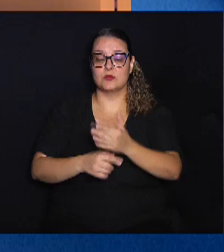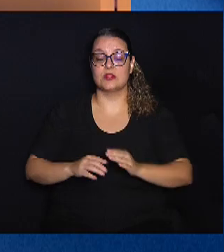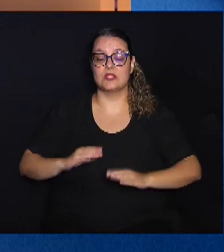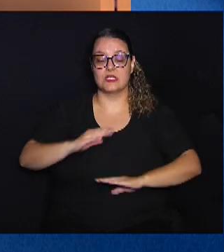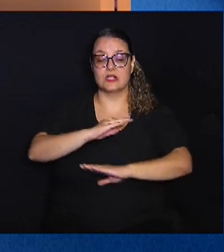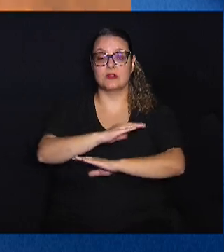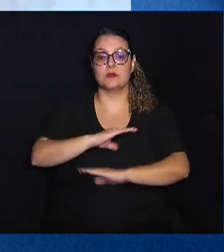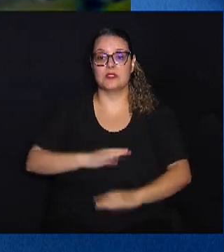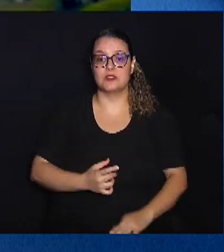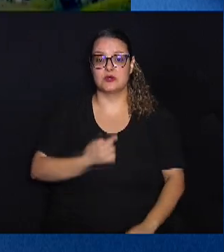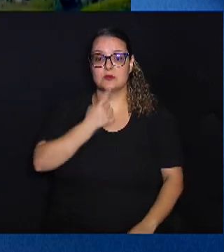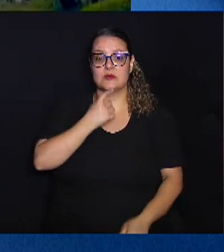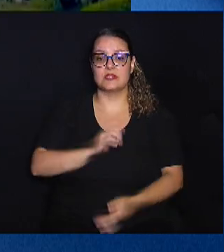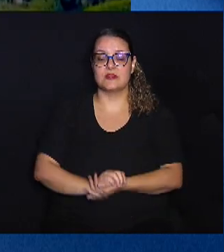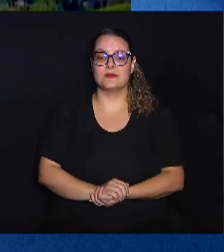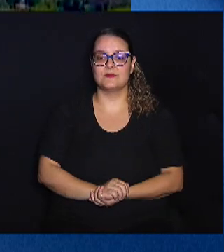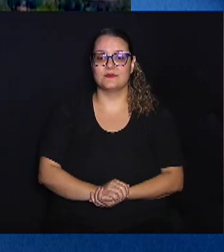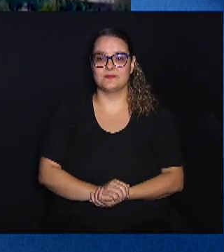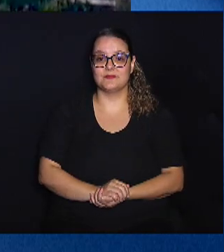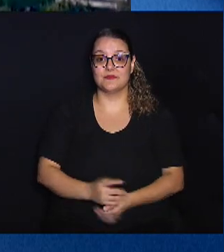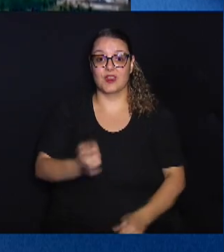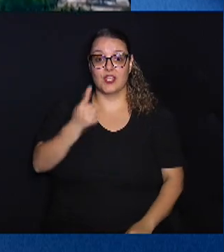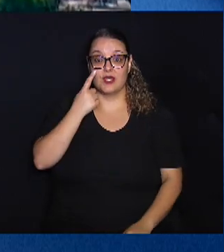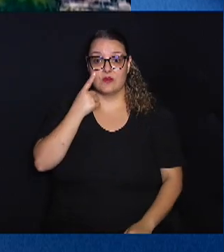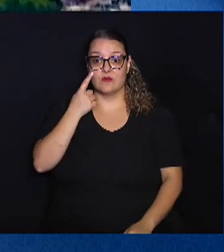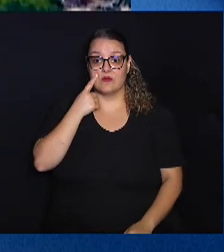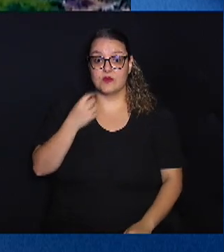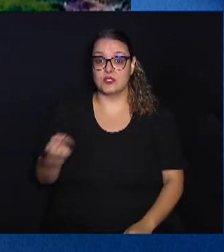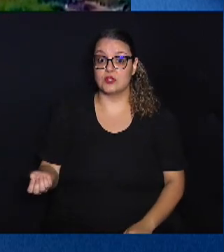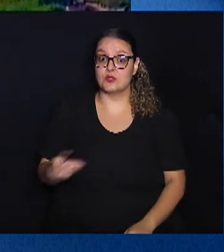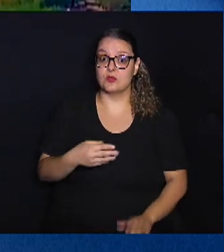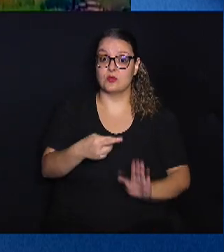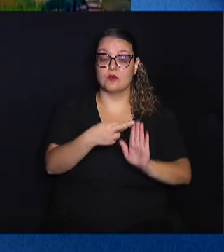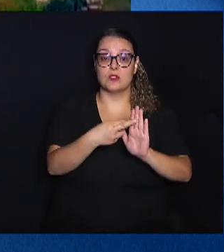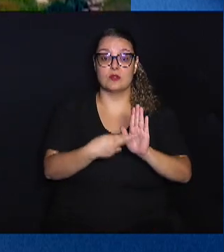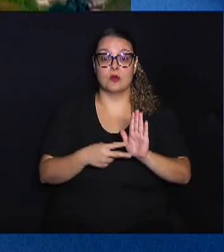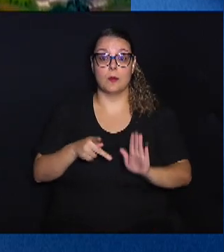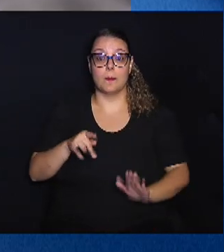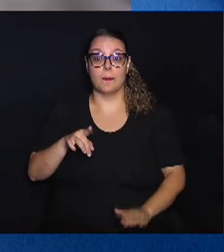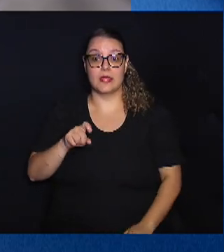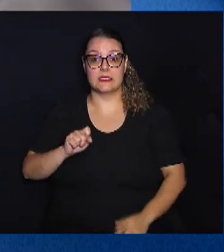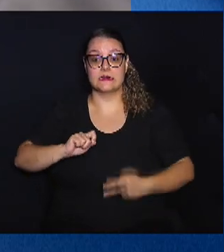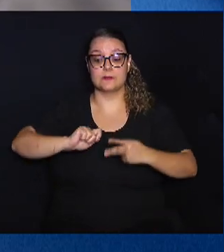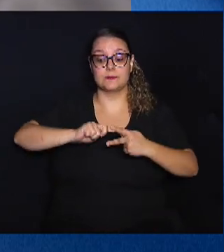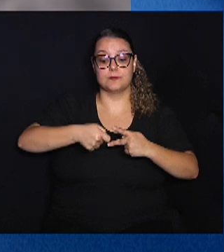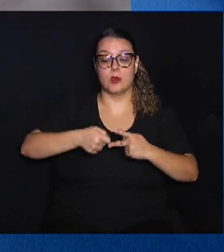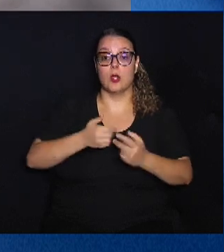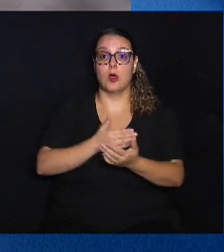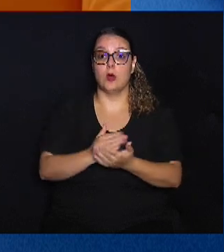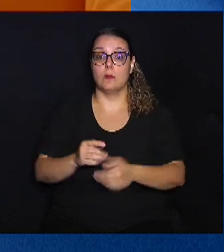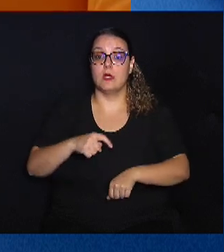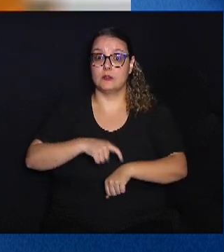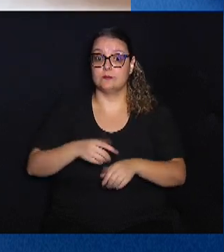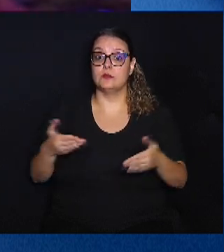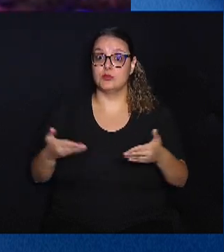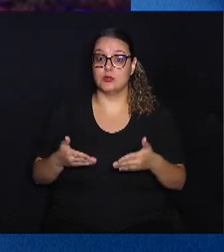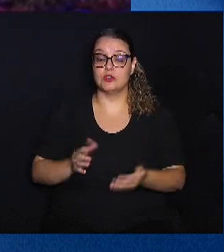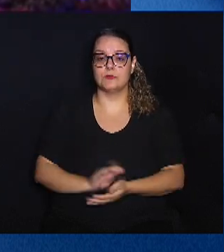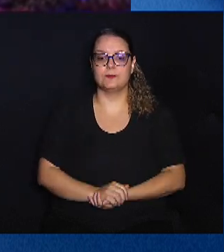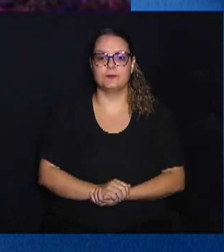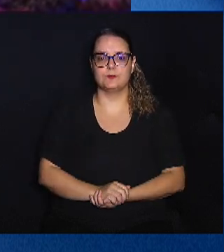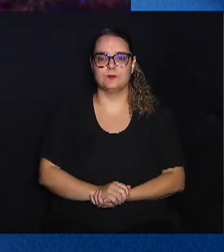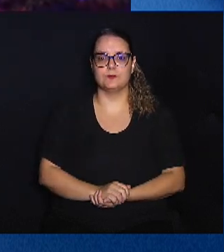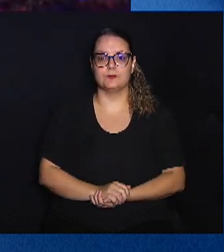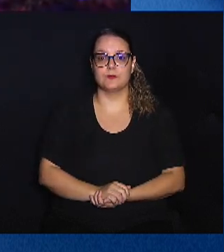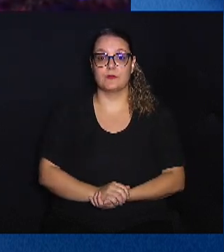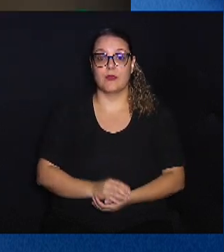de Campinas. Confira as novas regras do Pix, que começam a valer a partir de hoje. E